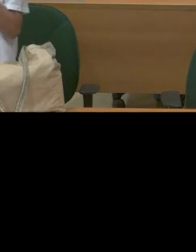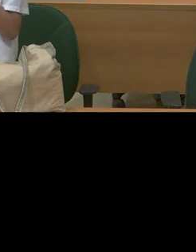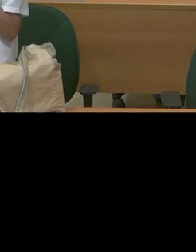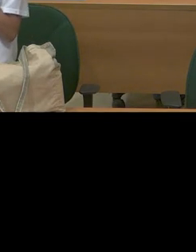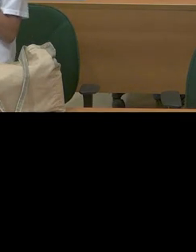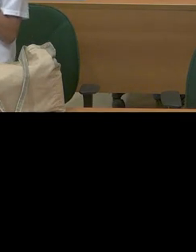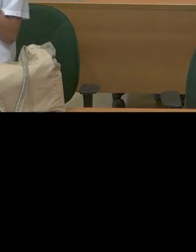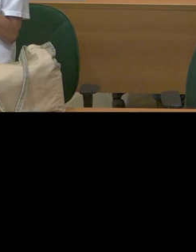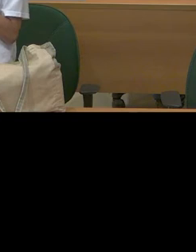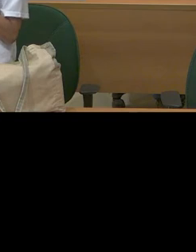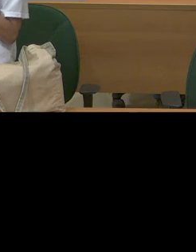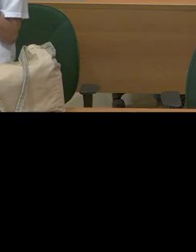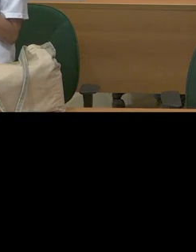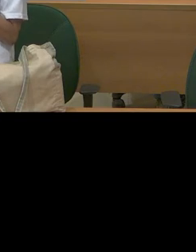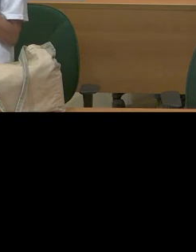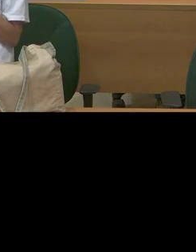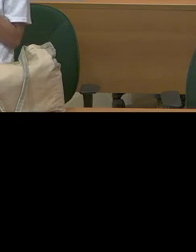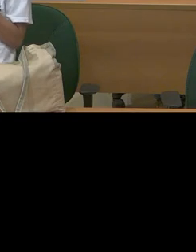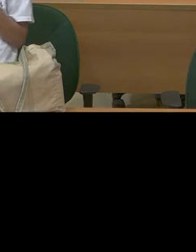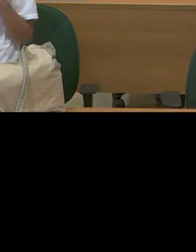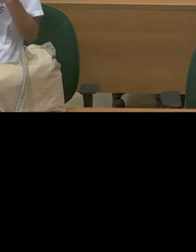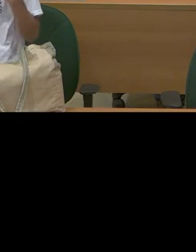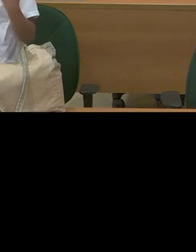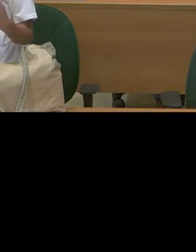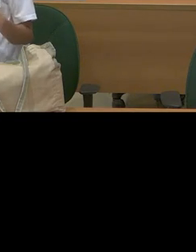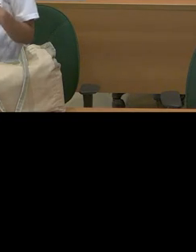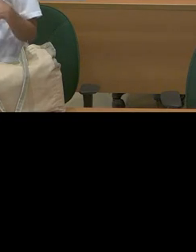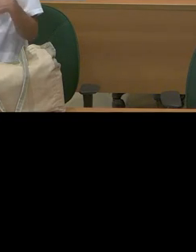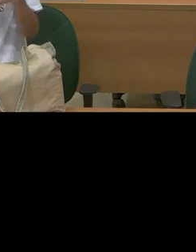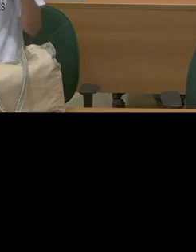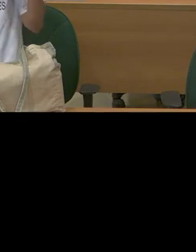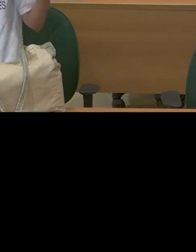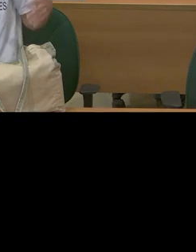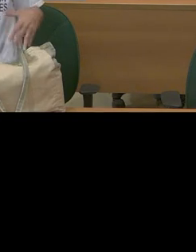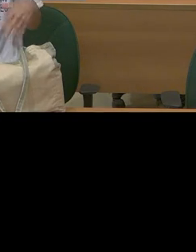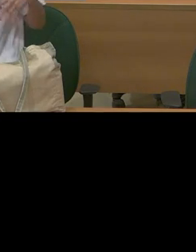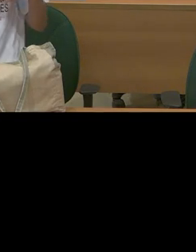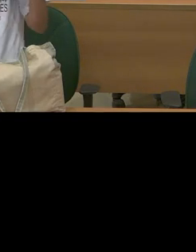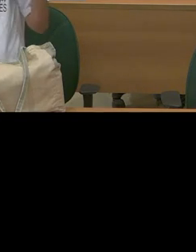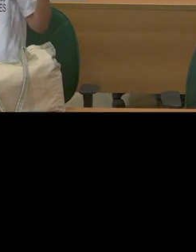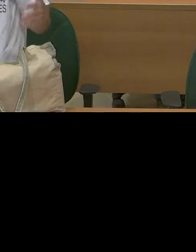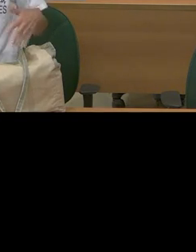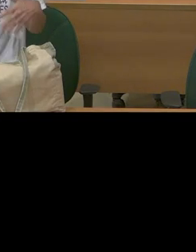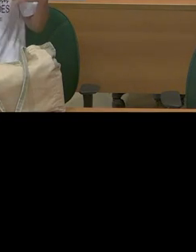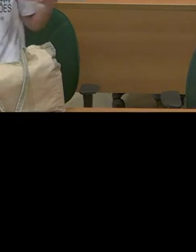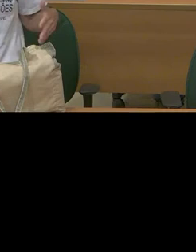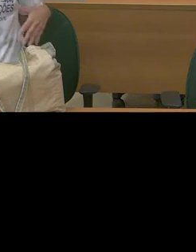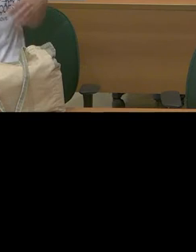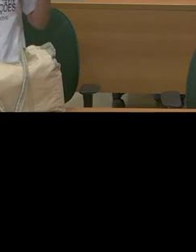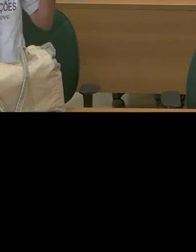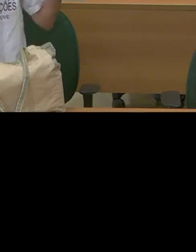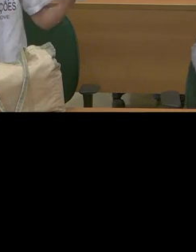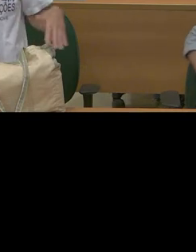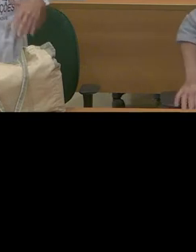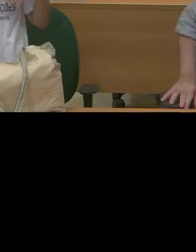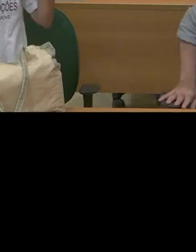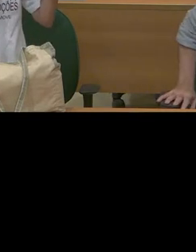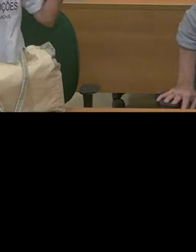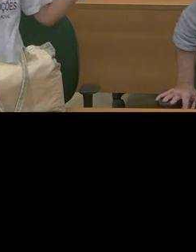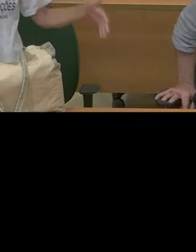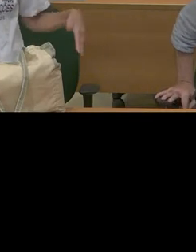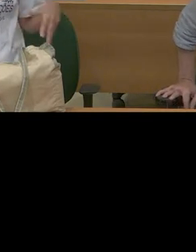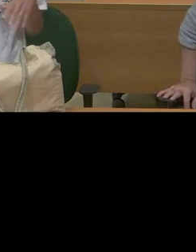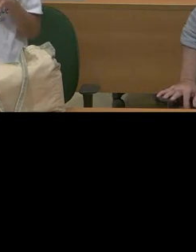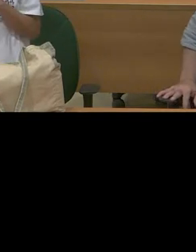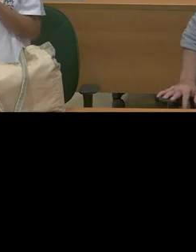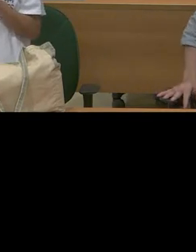com todas essas dificuldades que nós passamos e estamos lá. Ela é visitada por milhares de pessoas, por alunos, por povo